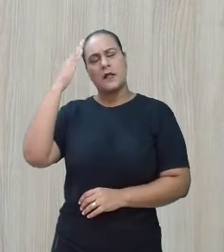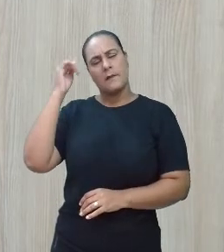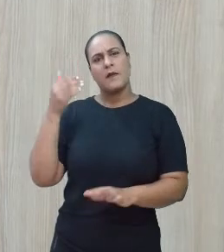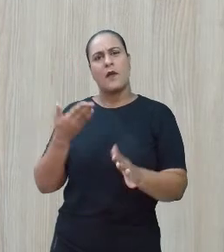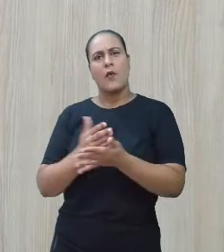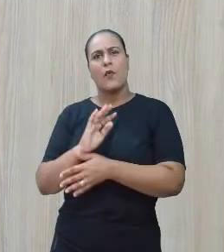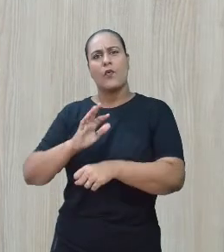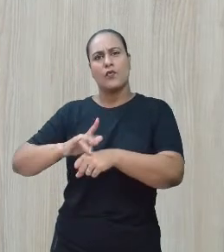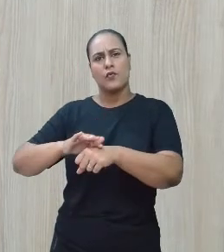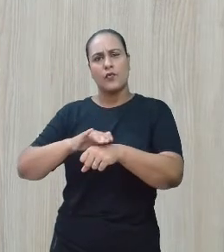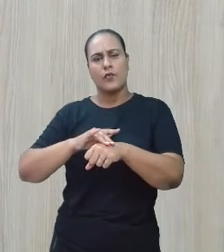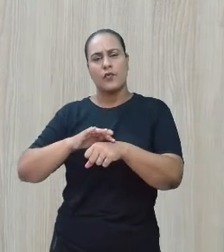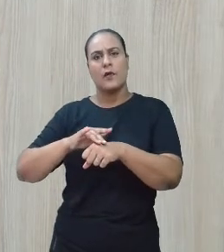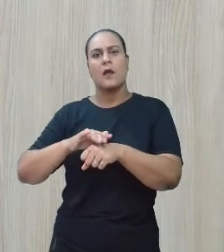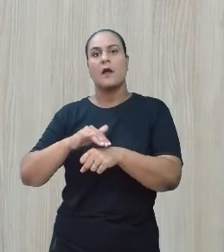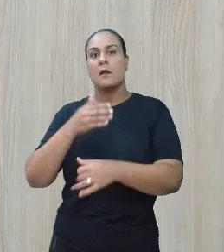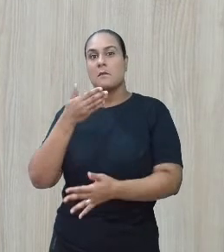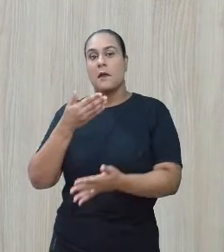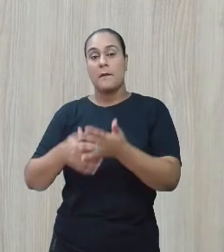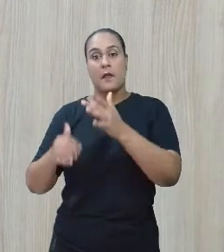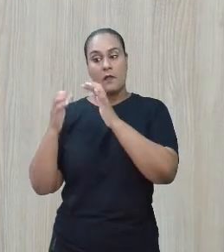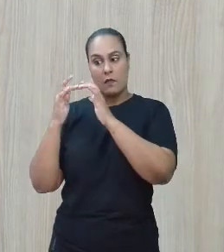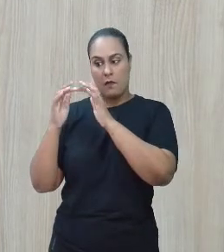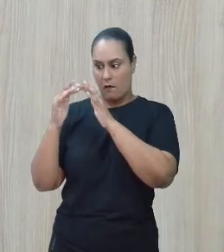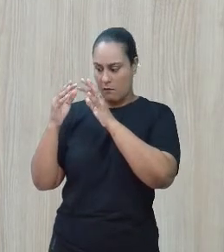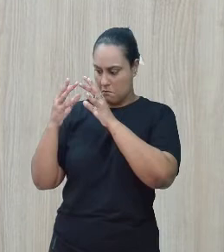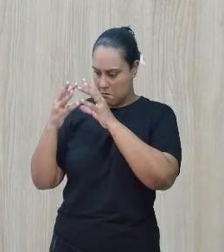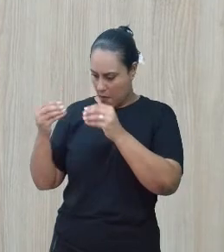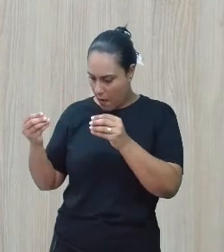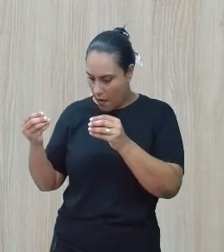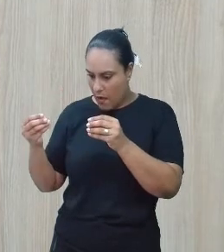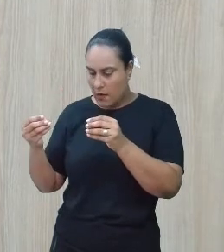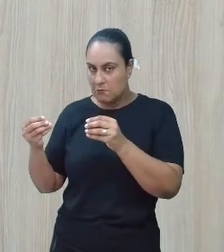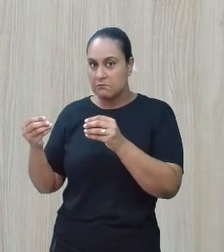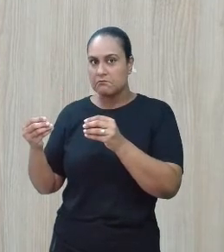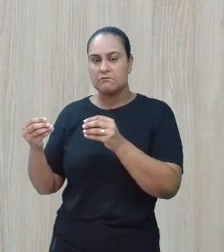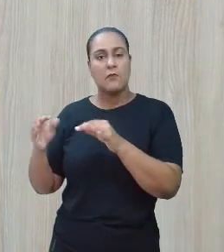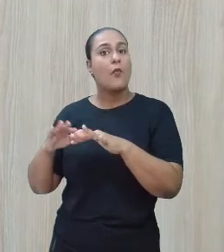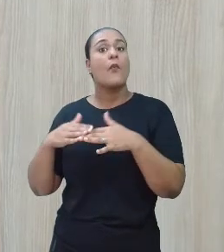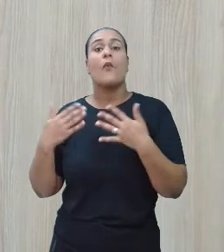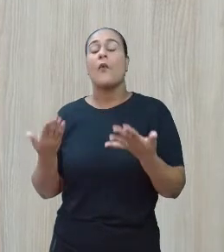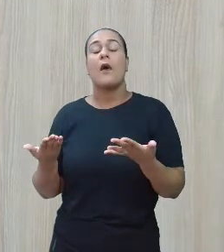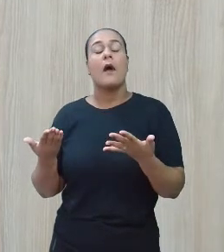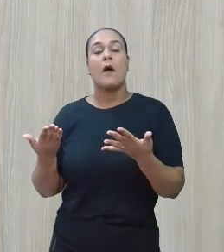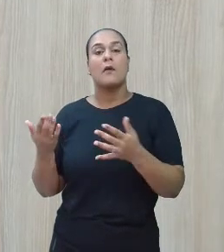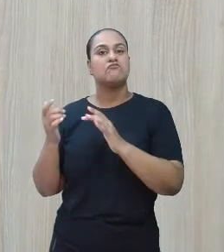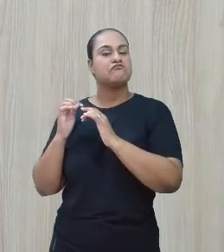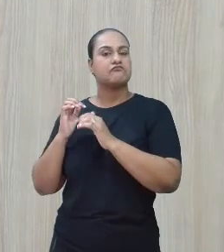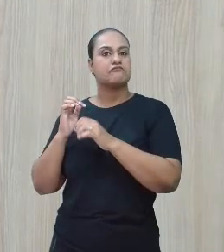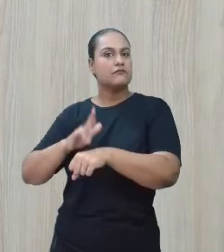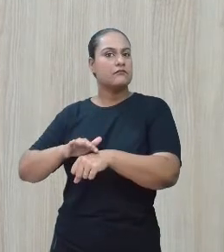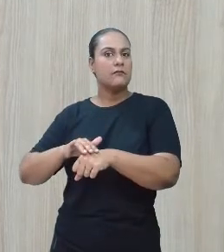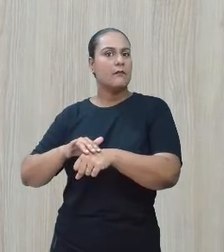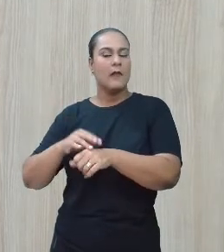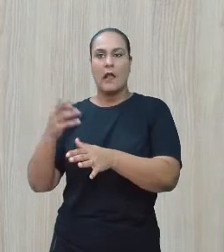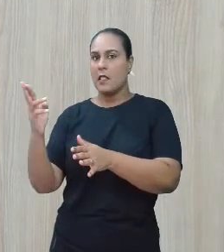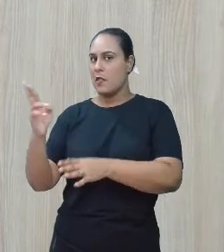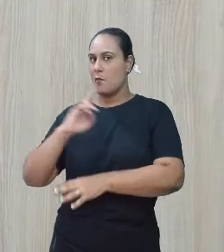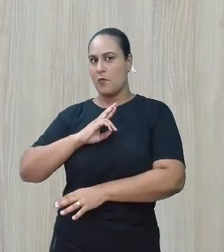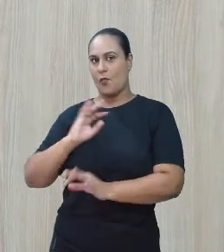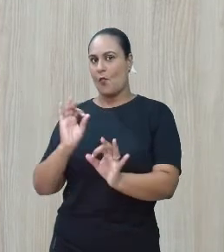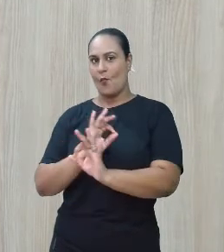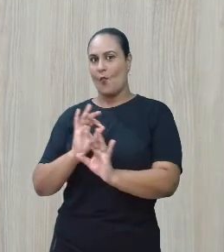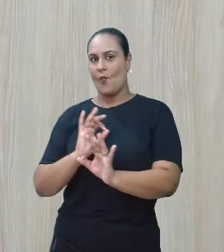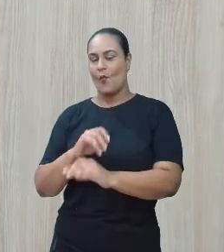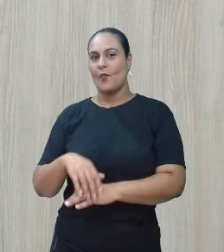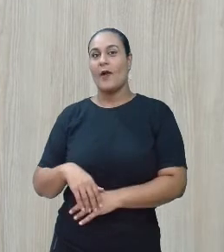dessas doenças são causadas pela perda de neurônios? E aí eu perguntei a ele qual delas, qual doença, mas ele não me respondeu. Aí Gustavo disse, eu vou fazer